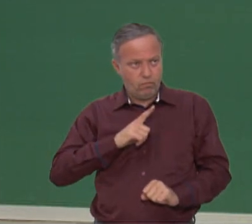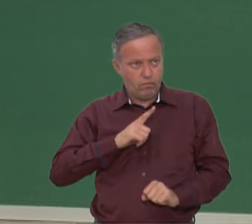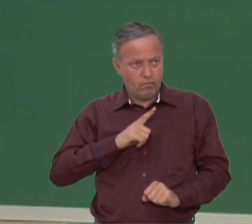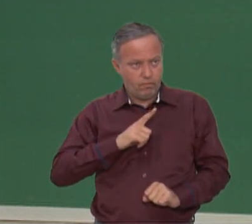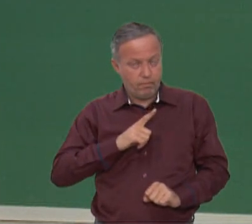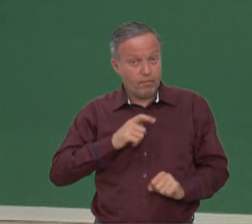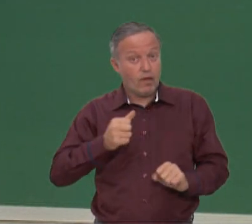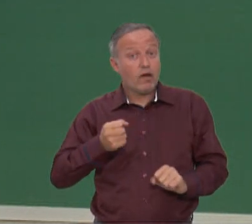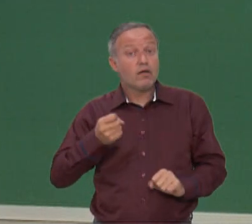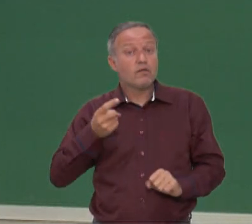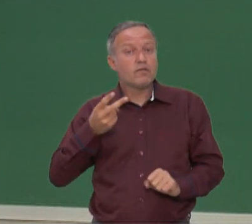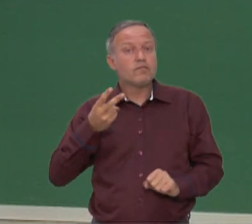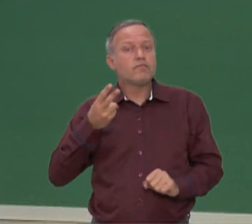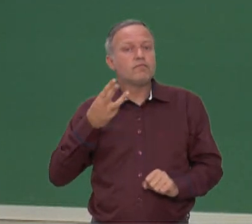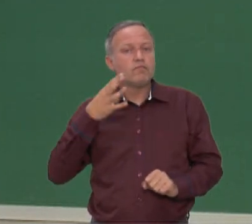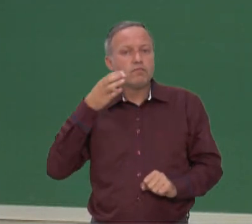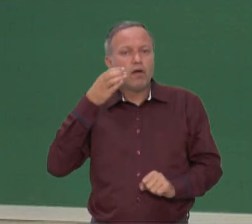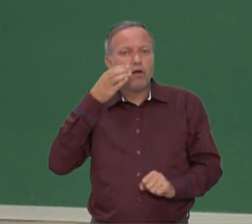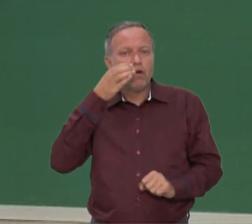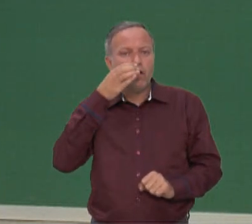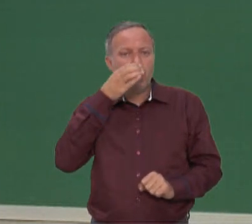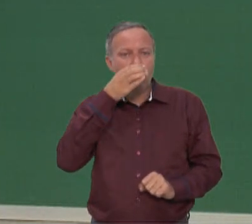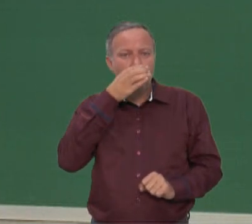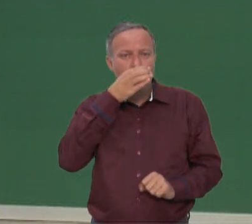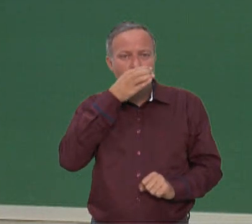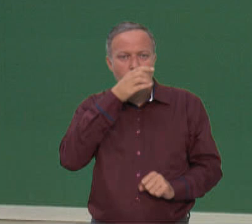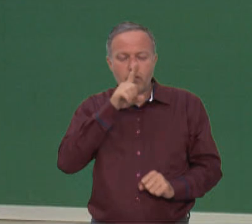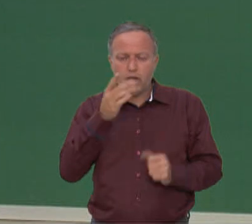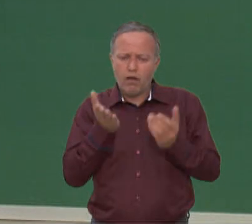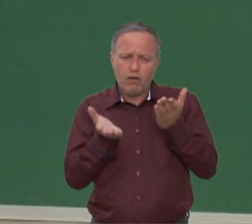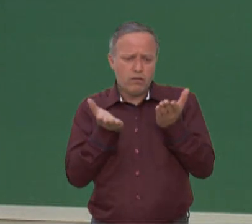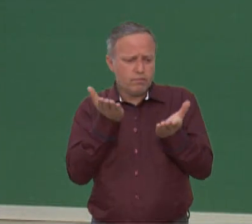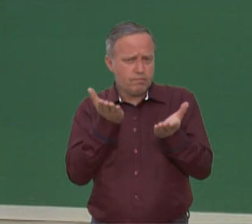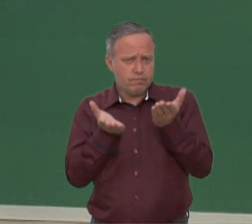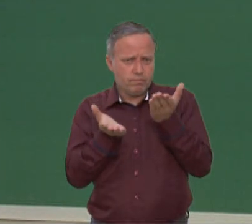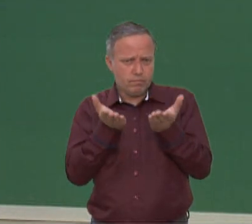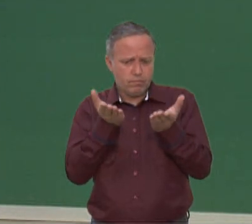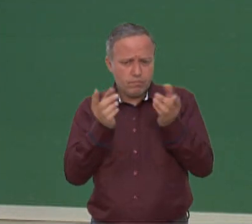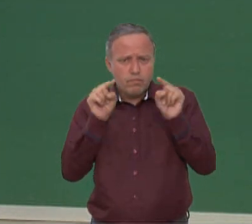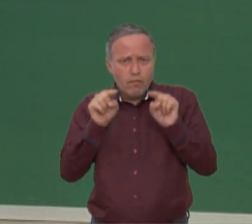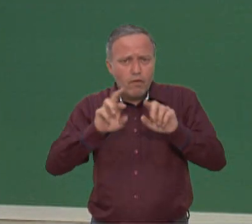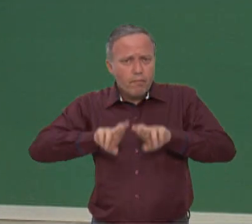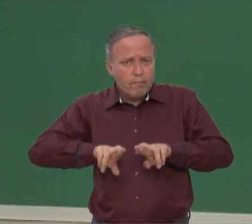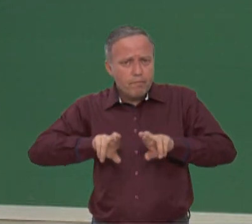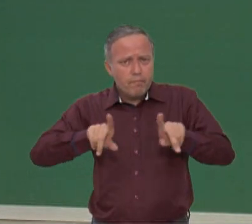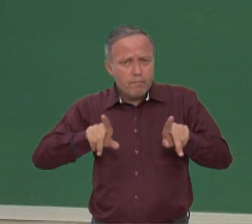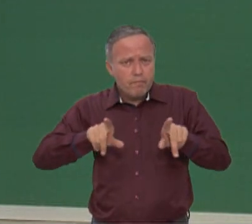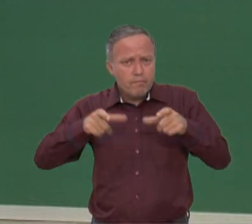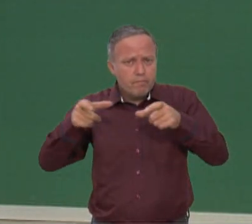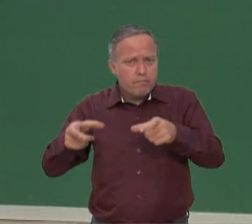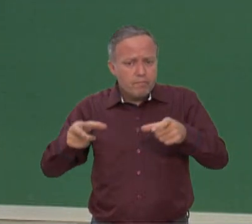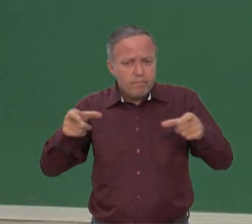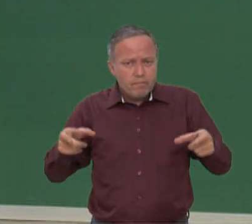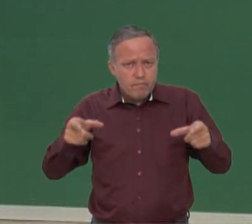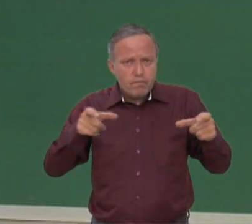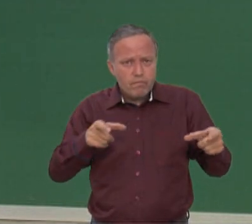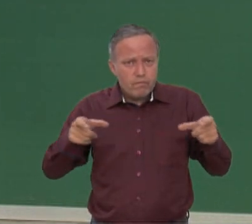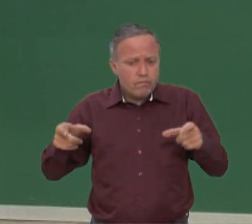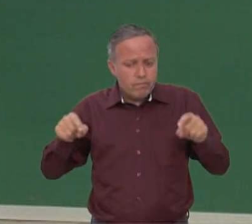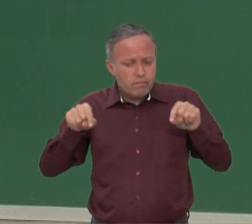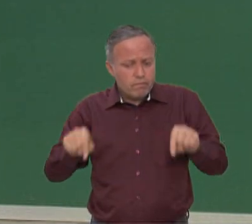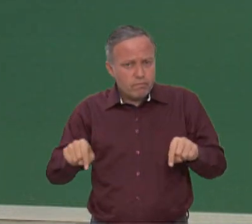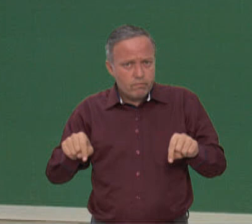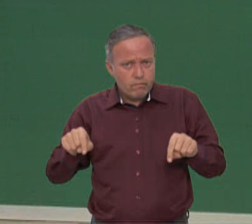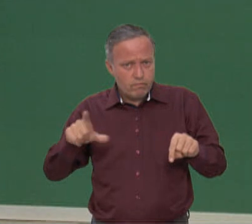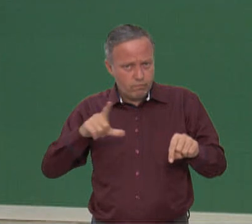da quantidade de calor, você vai determinar que aquilo vai estar diferenciando para cada um desses componentes. E temos o